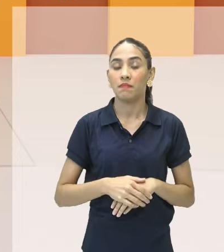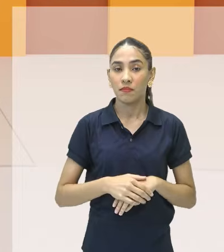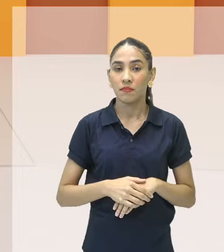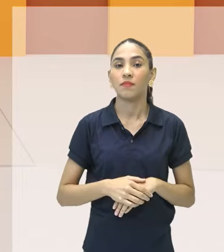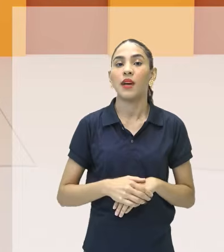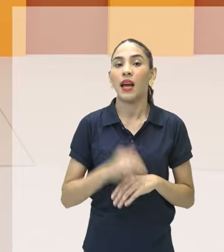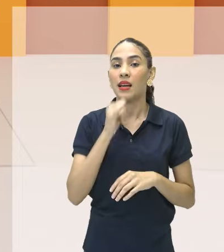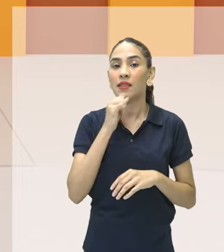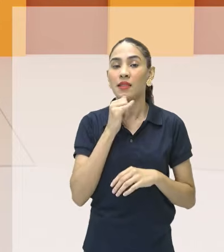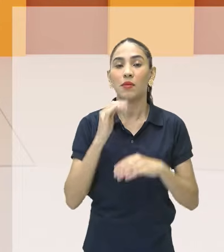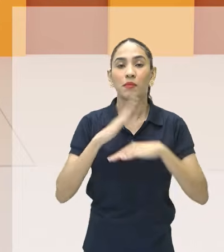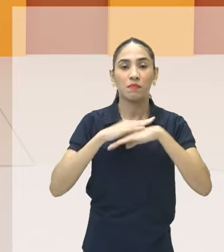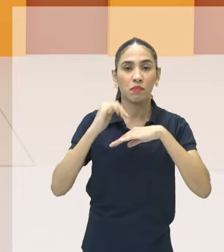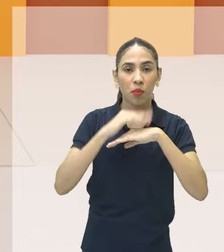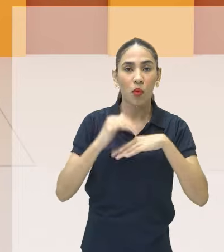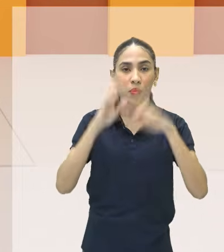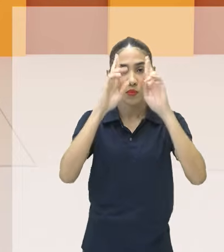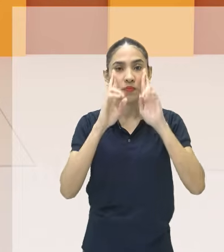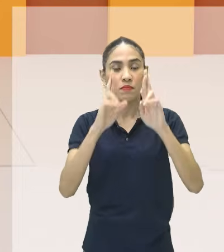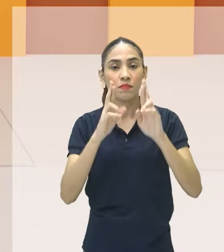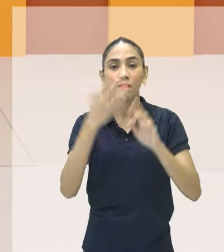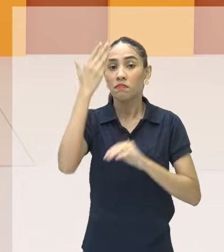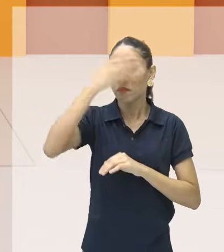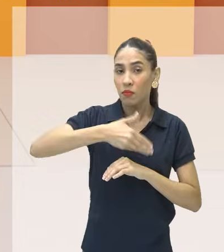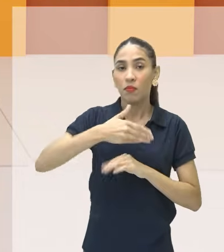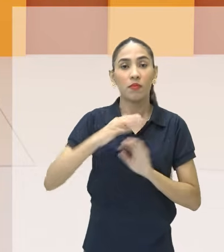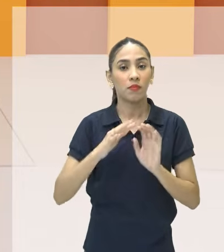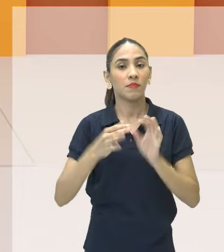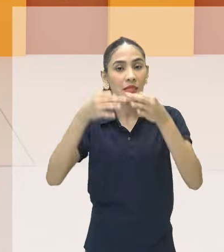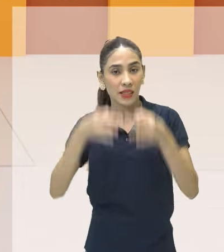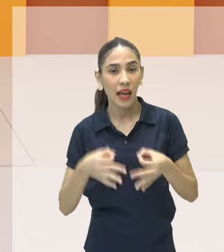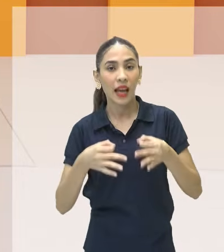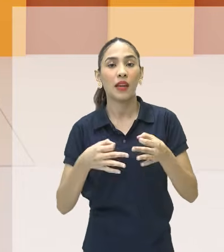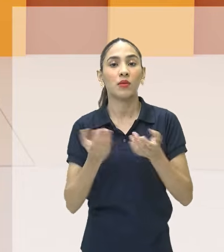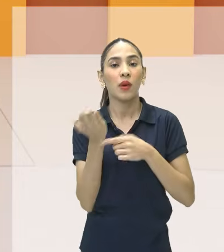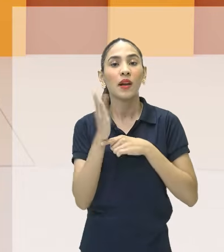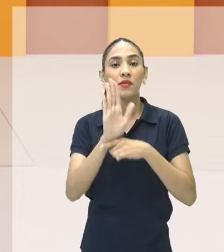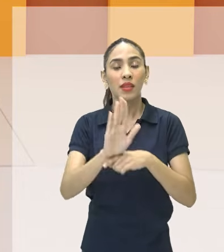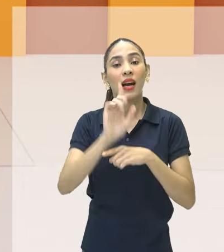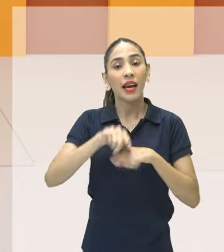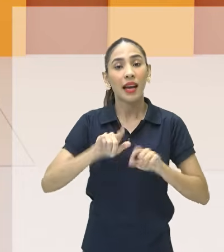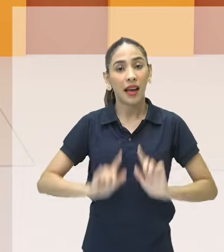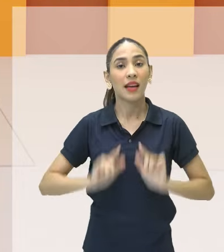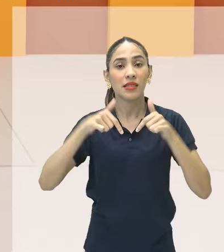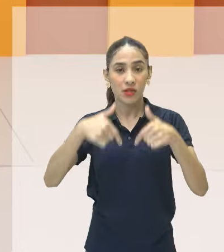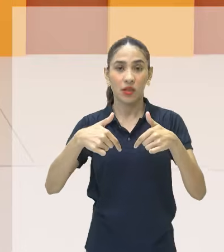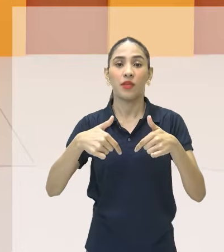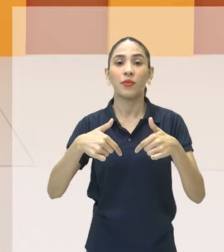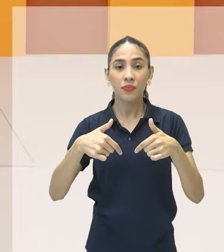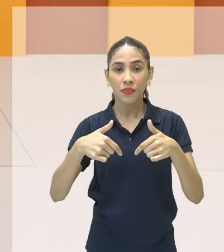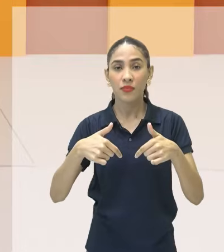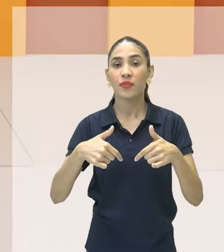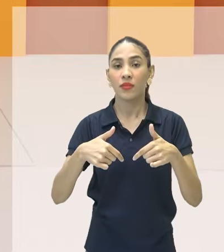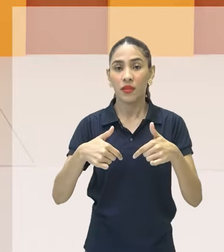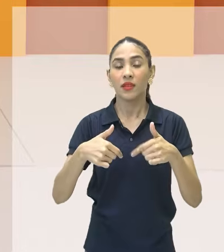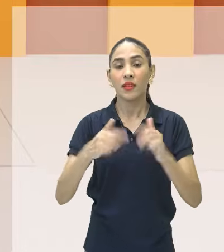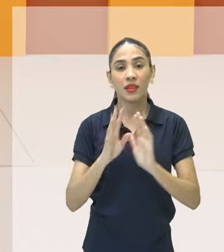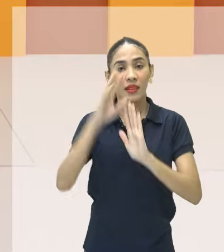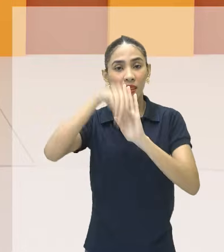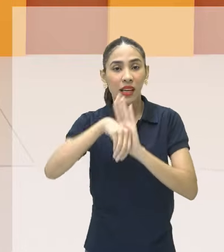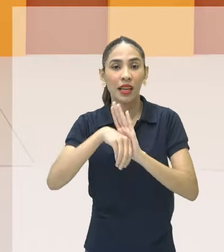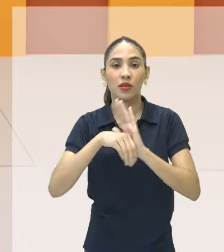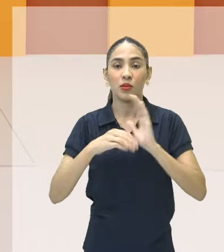ser bondoso, né, ser transparente, cooperar, são atitudes, são ações que aparecem no